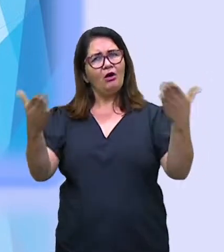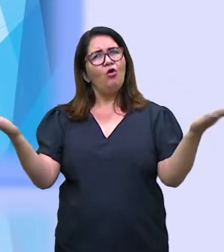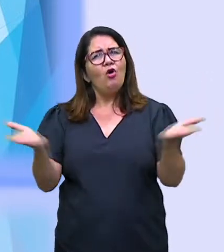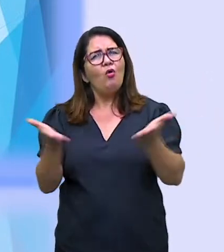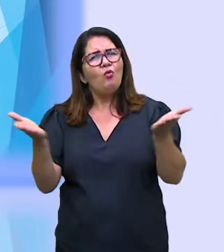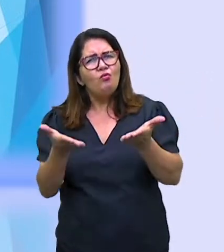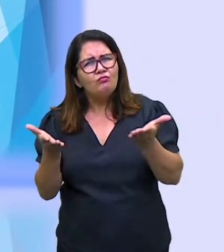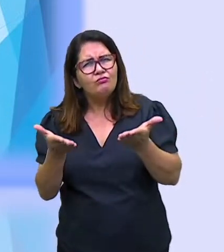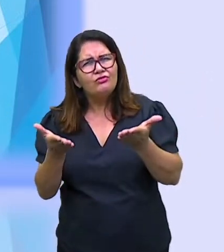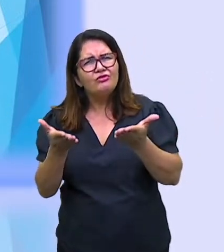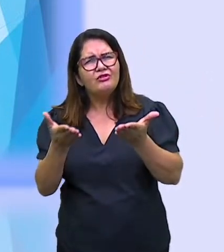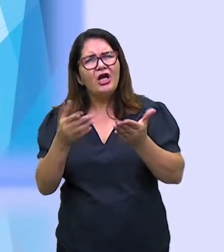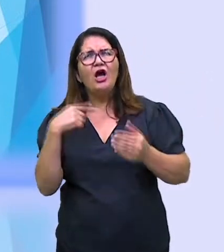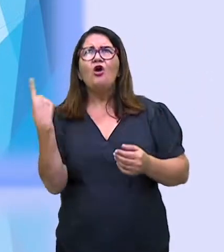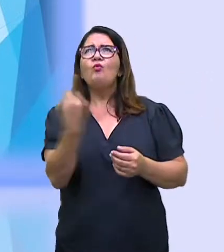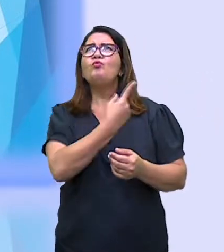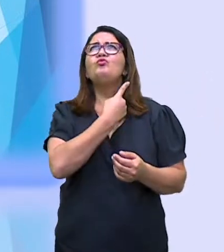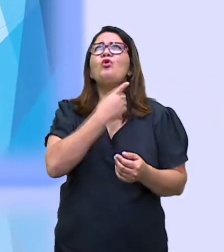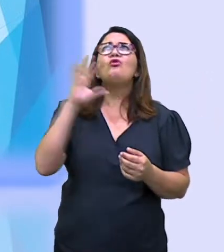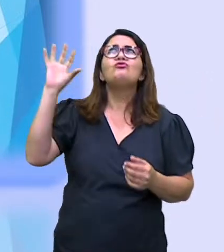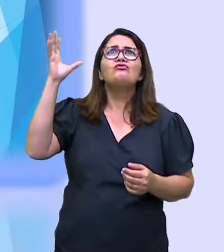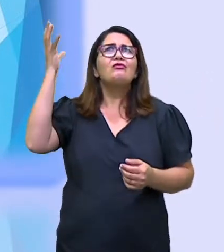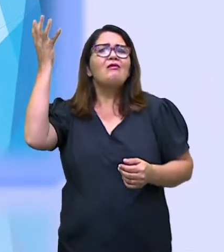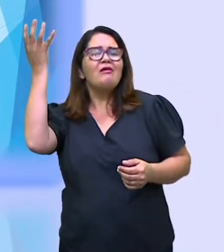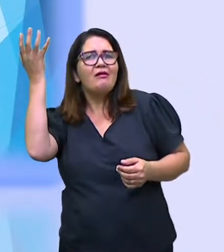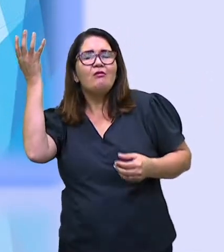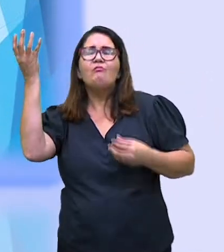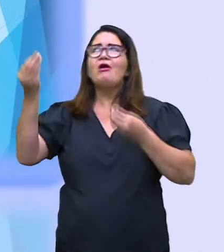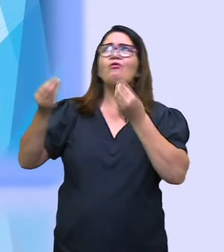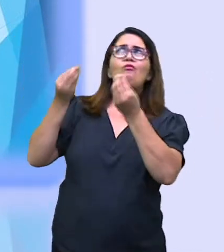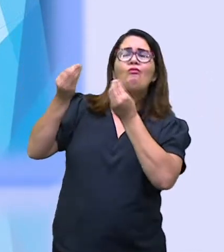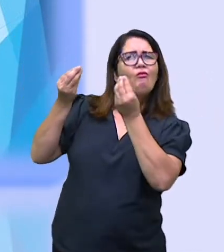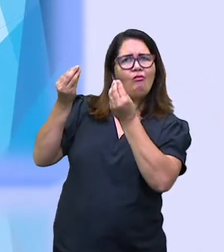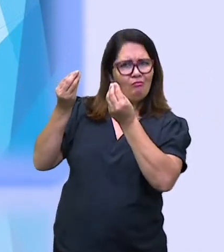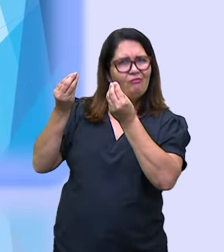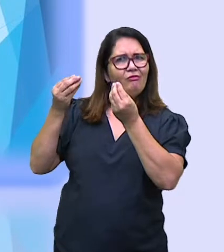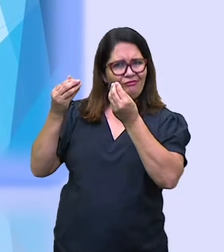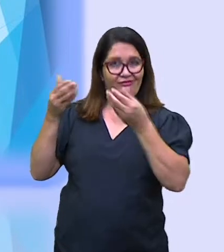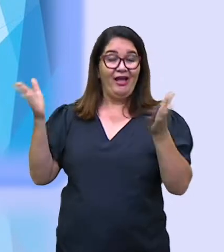a interferência deste ar no nosso dia a dia?